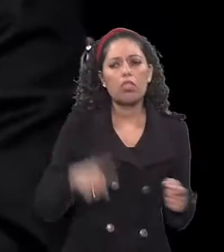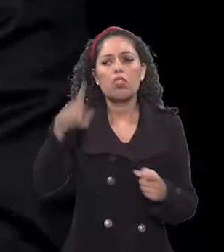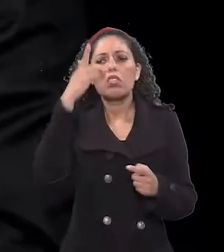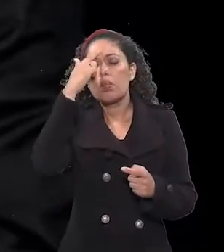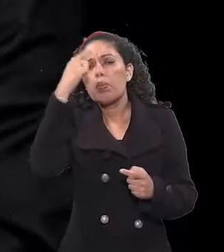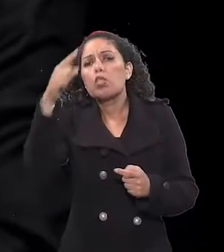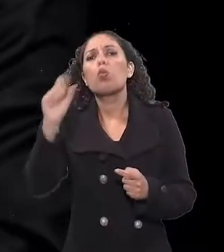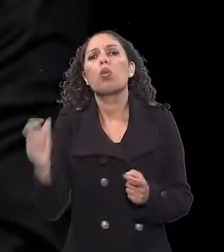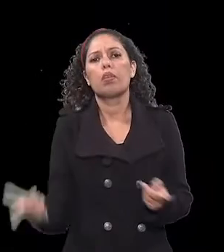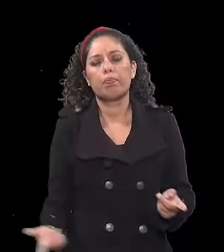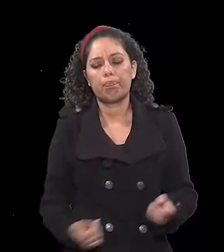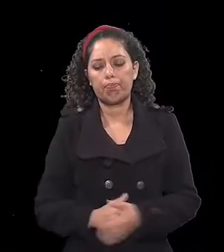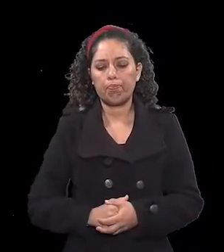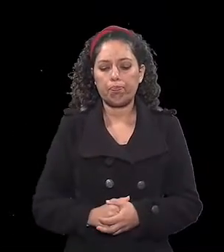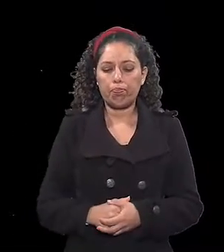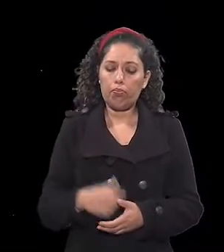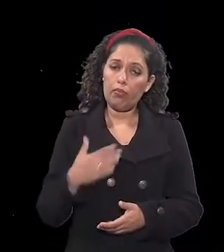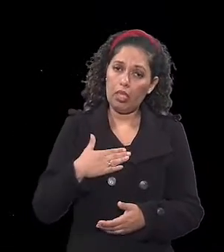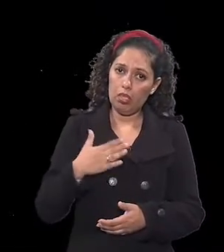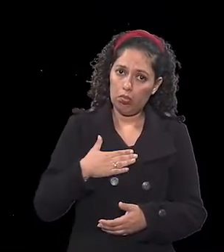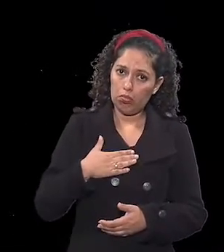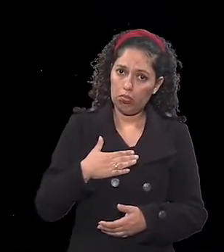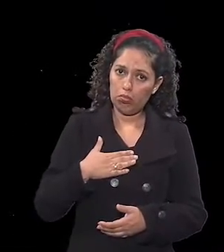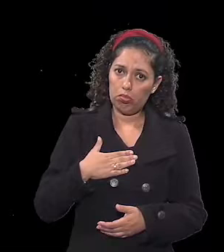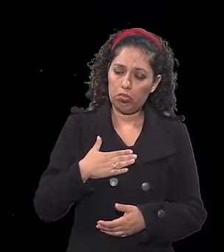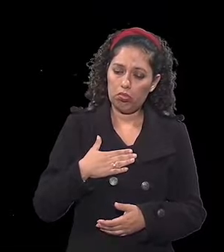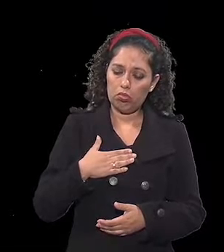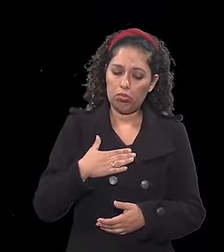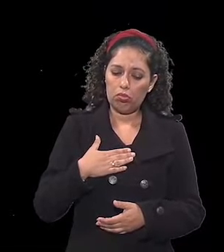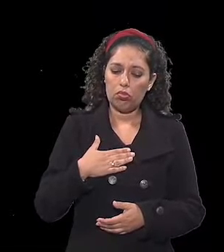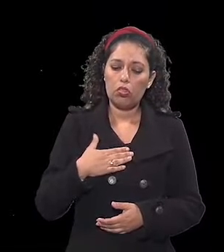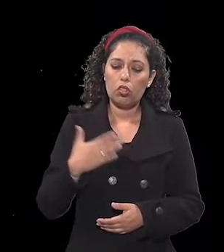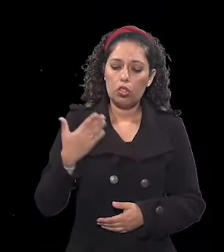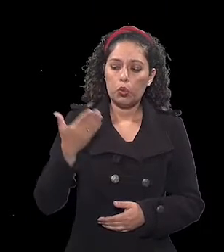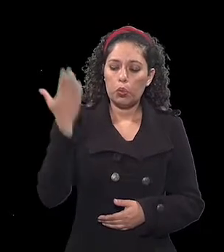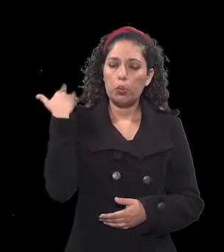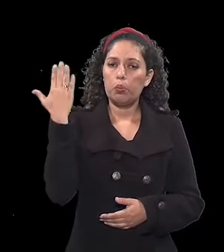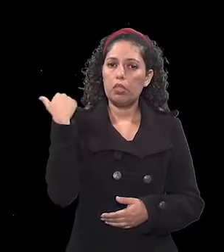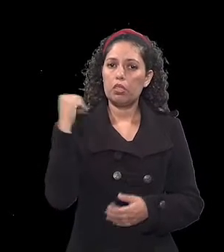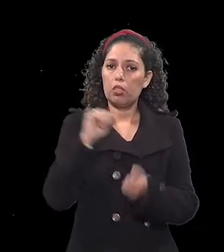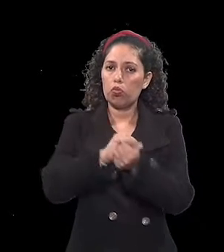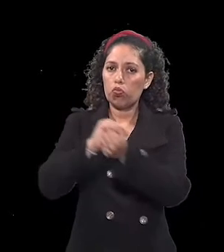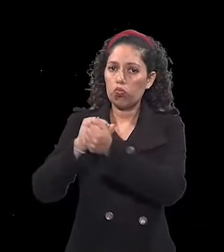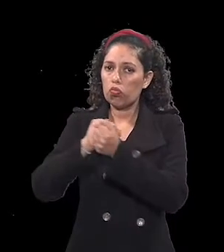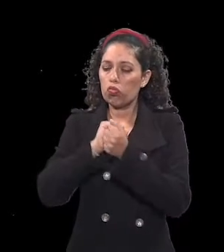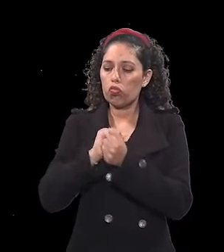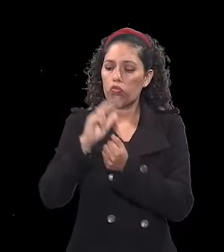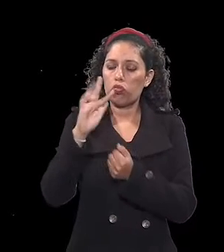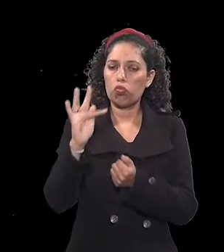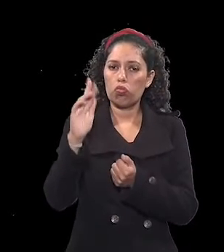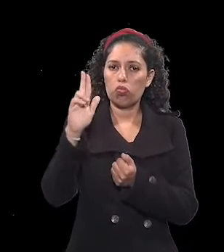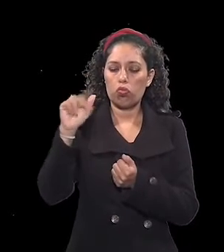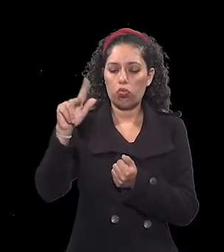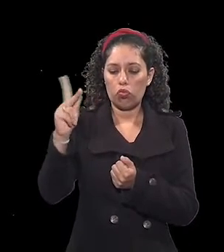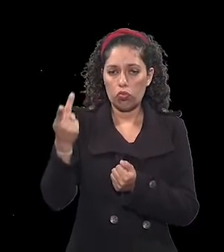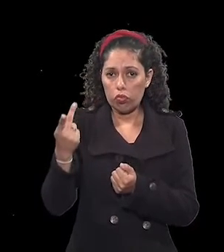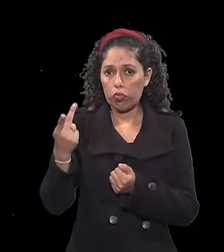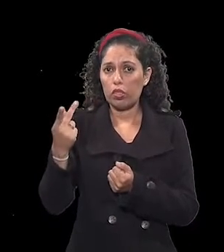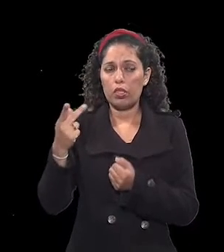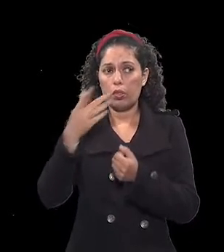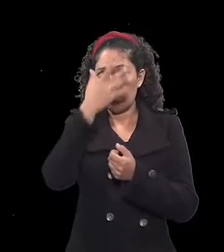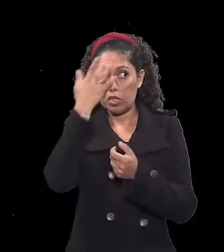respeito disso? Bem, a observação que eu trago, né? Felizmente eu venho de uma geração que o funk foi o mais